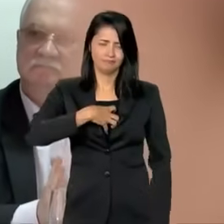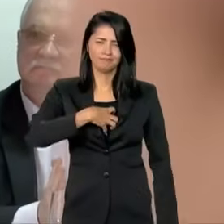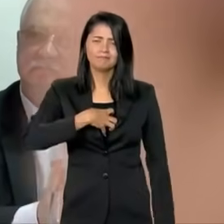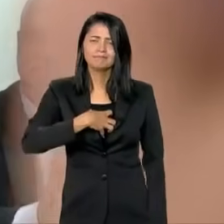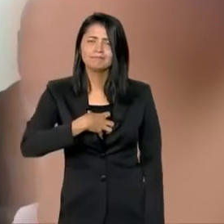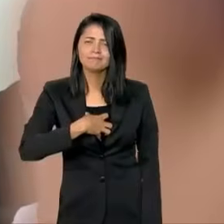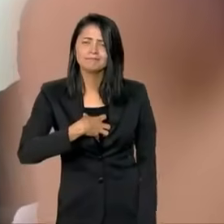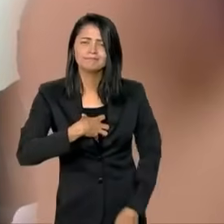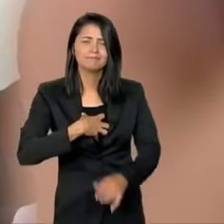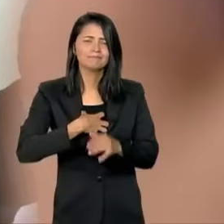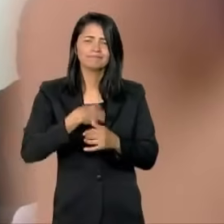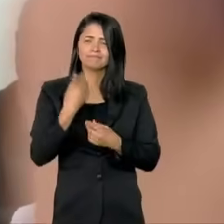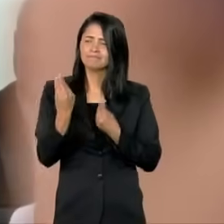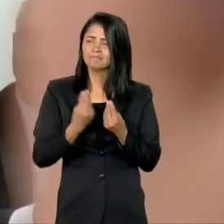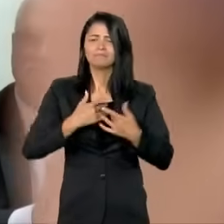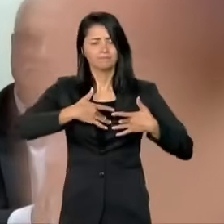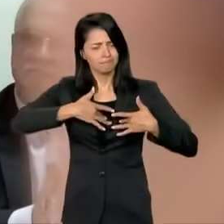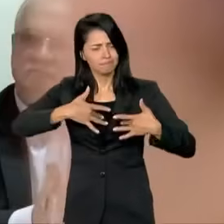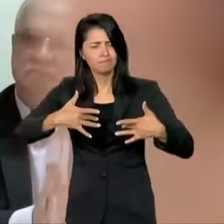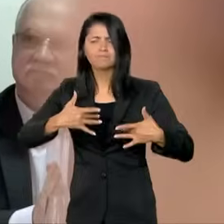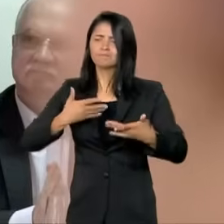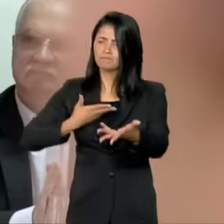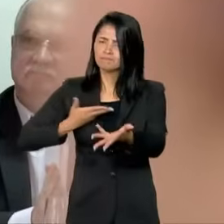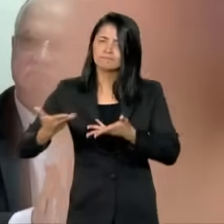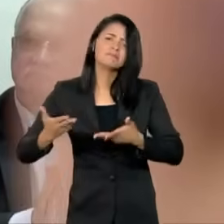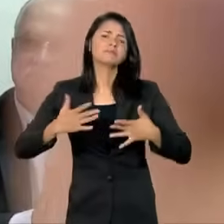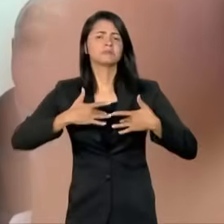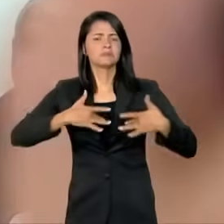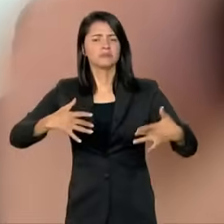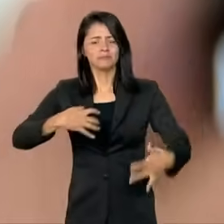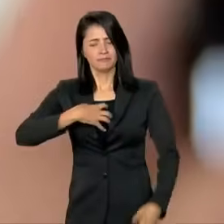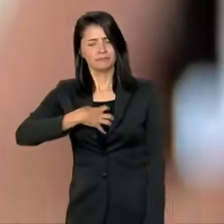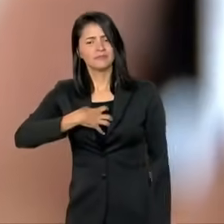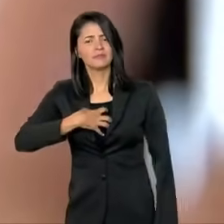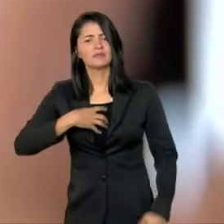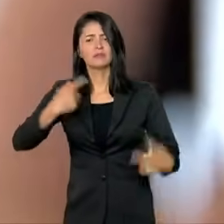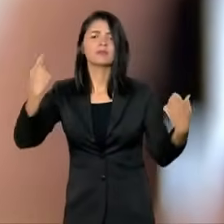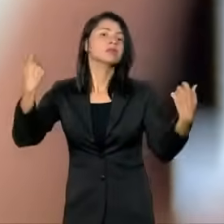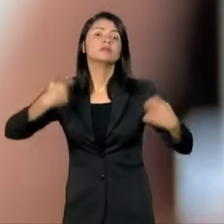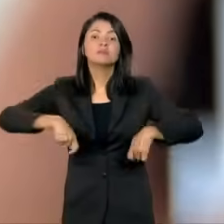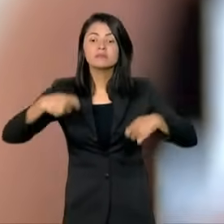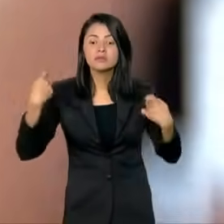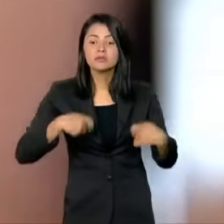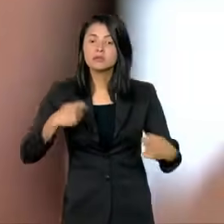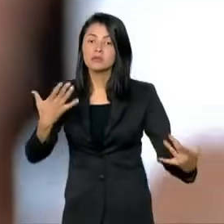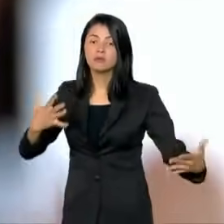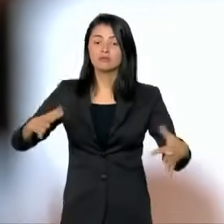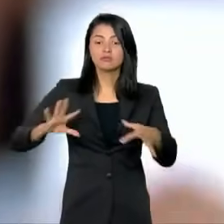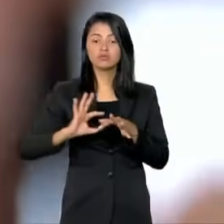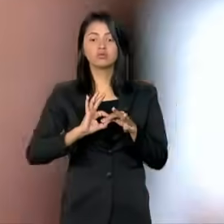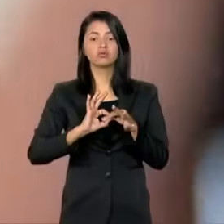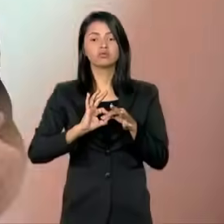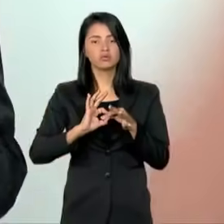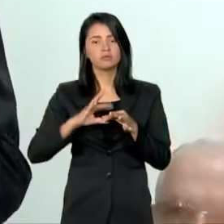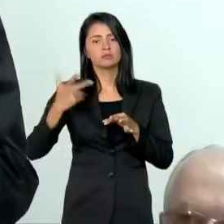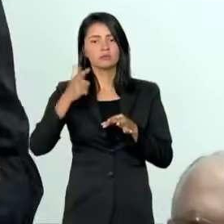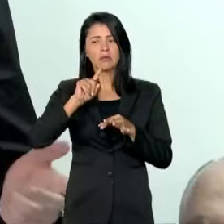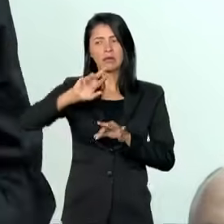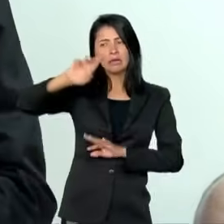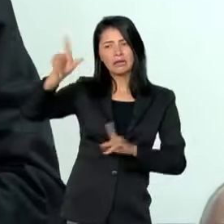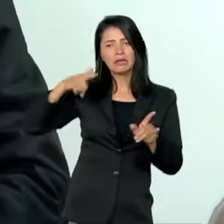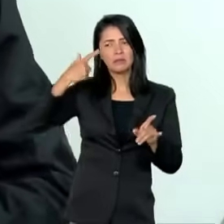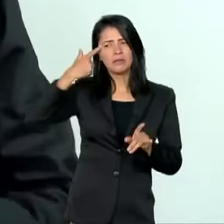de profunda solidariedade, um sentimento de profunda necessidade de uma união para além das